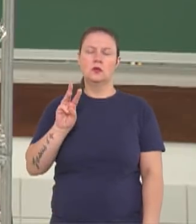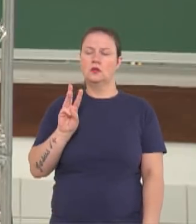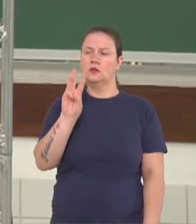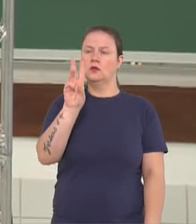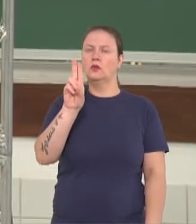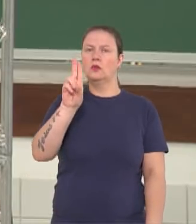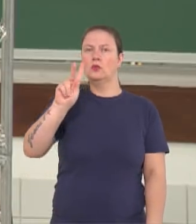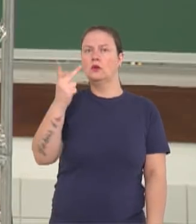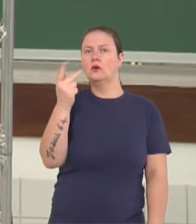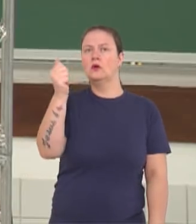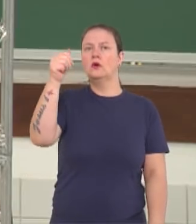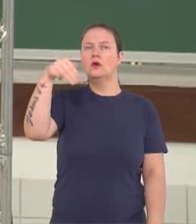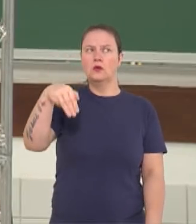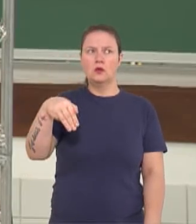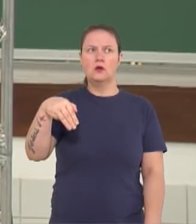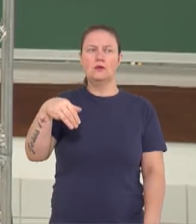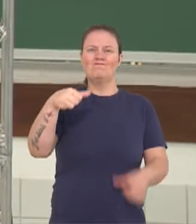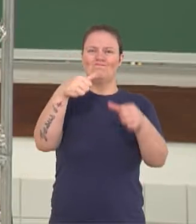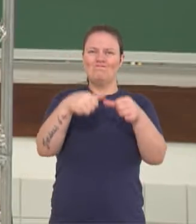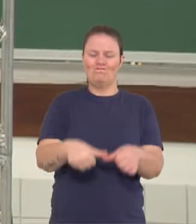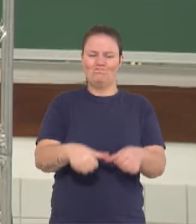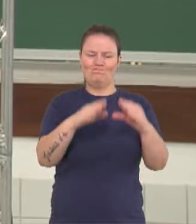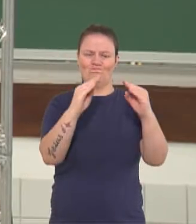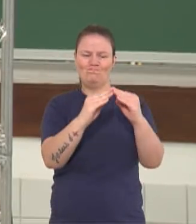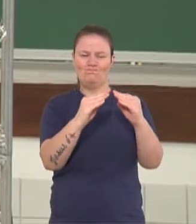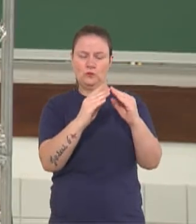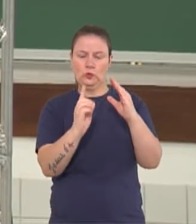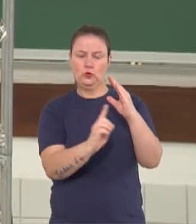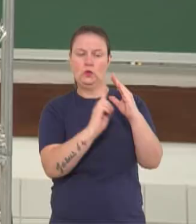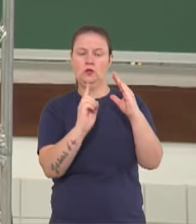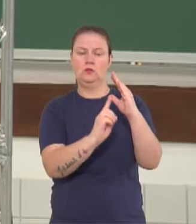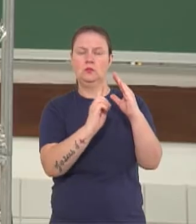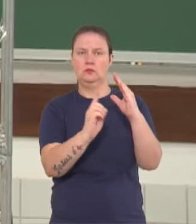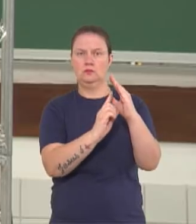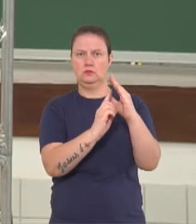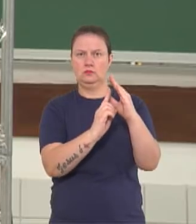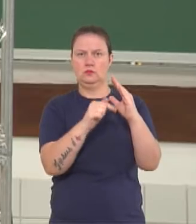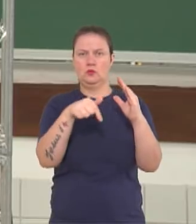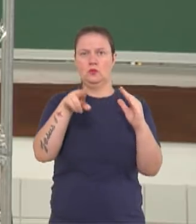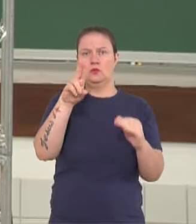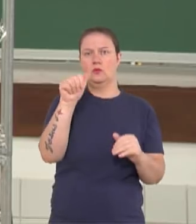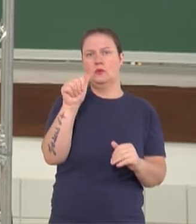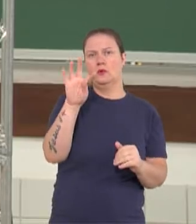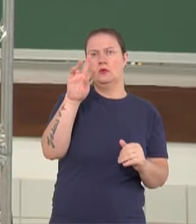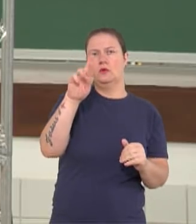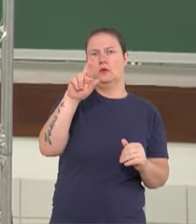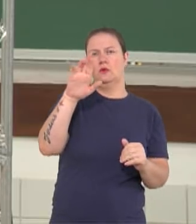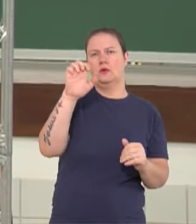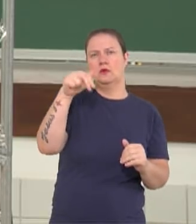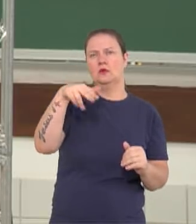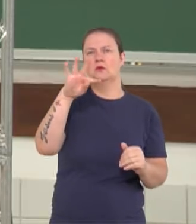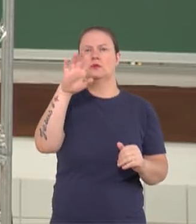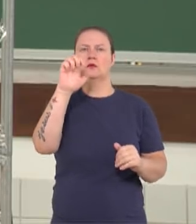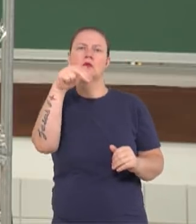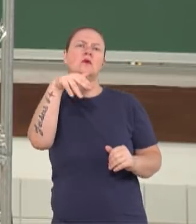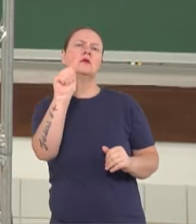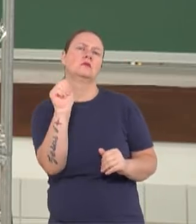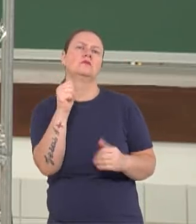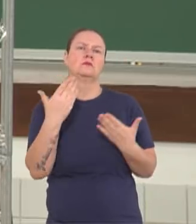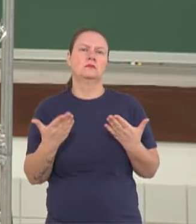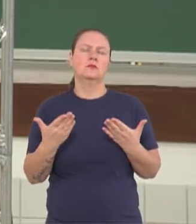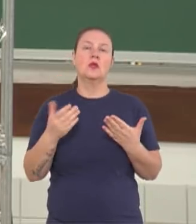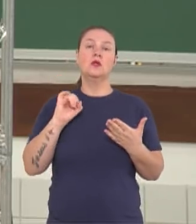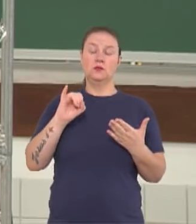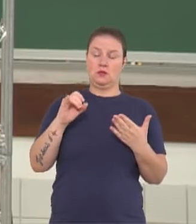em quarentena. Né? Num dos textos aparece isso. Se eu quiser transpor essa situação para a minha realidade e pegar uma frase do meu cotidiano, o que eu faço